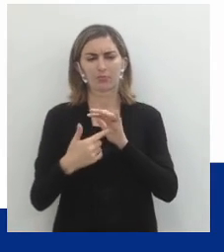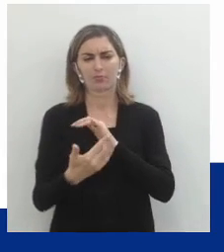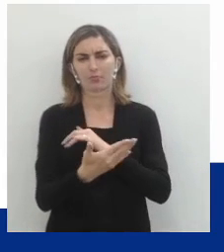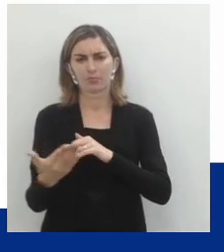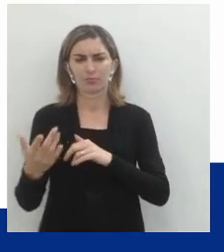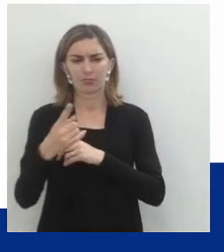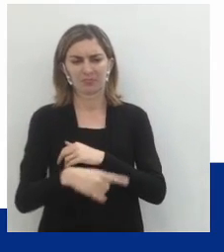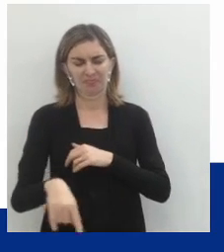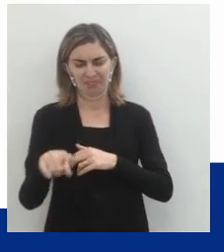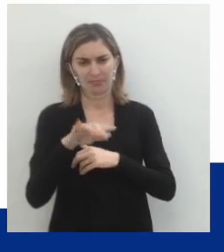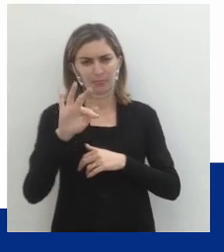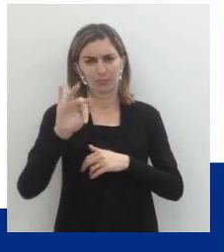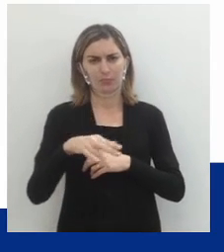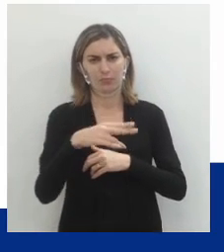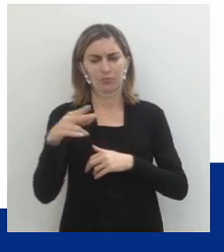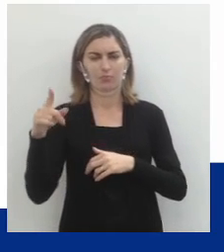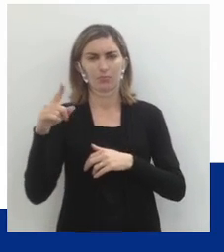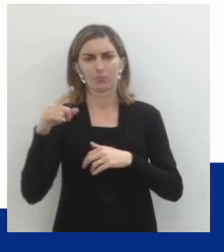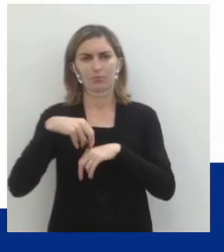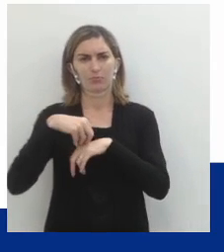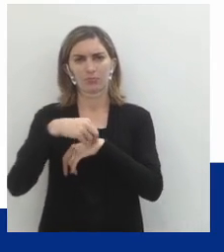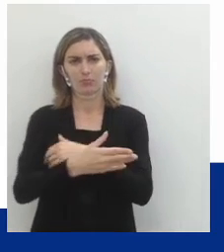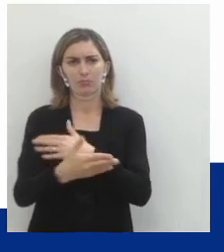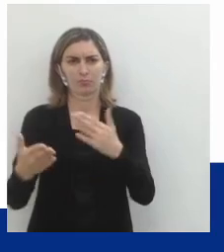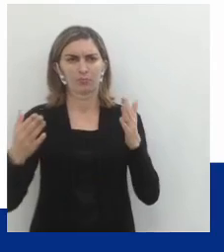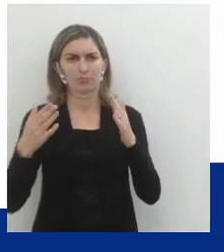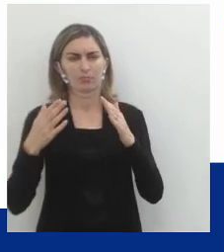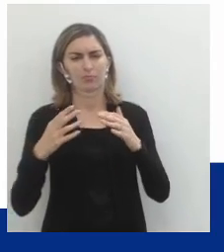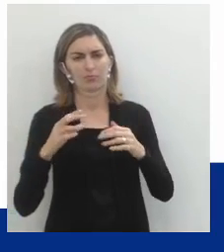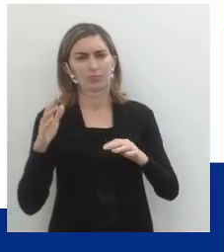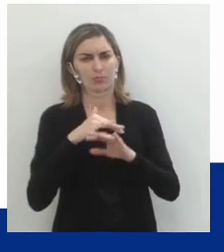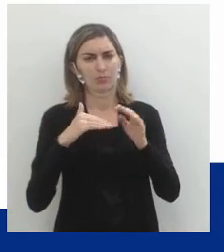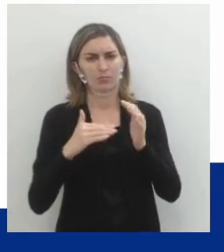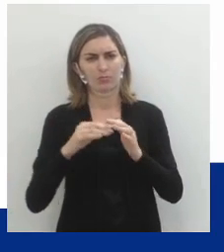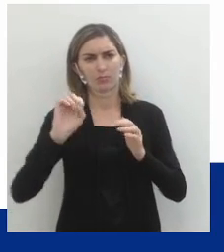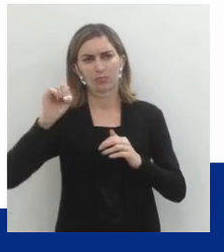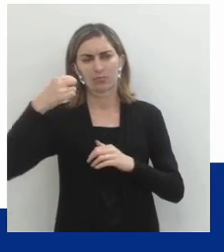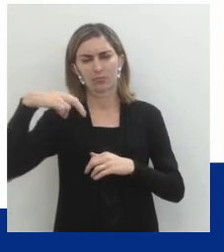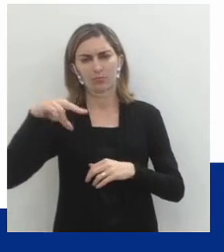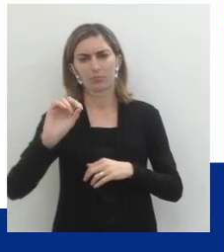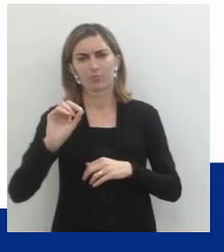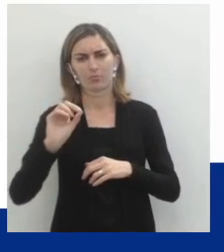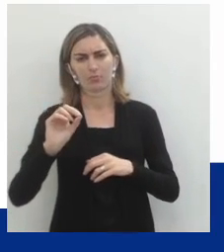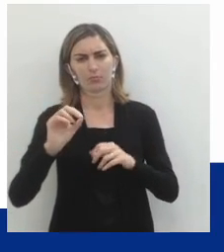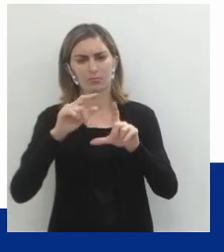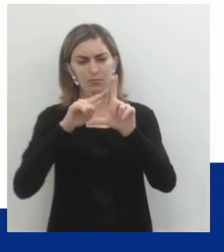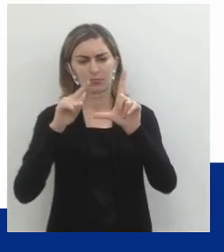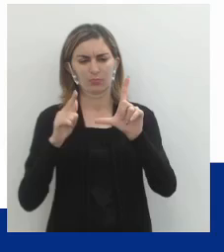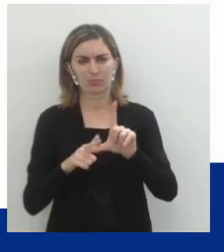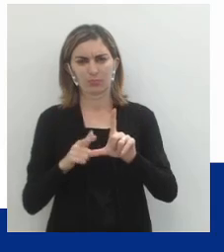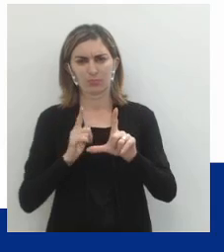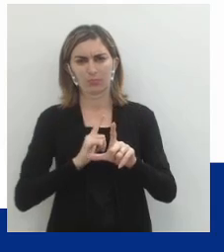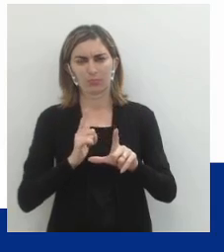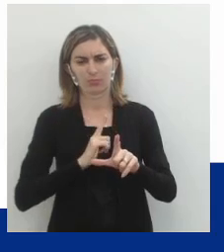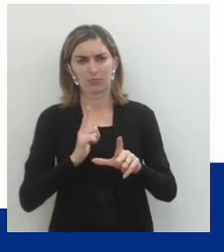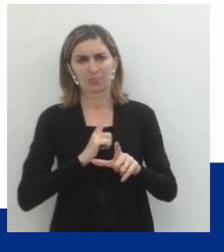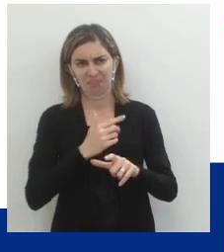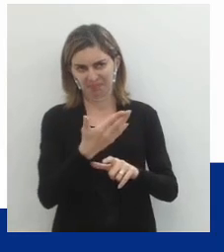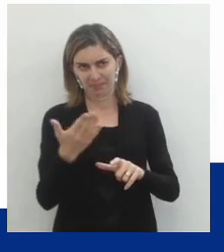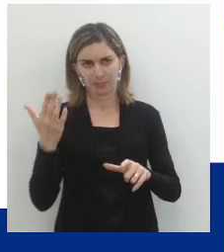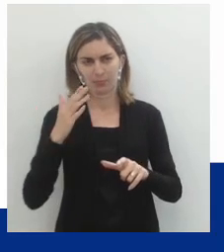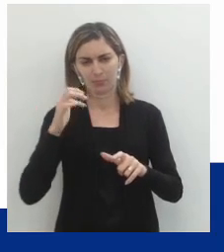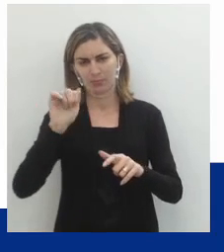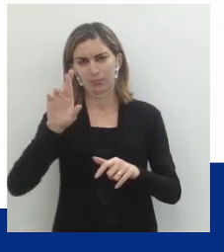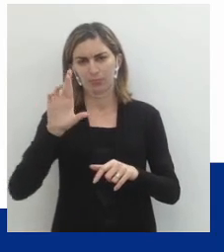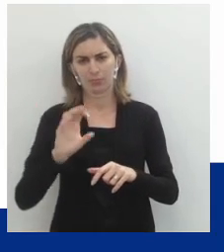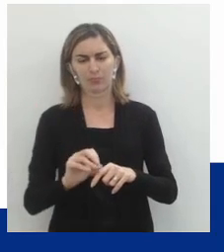caso nosso, função seno, trazendo aí a abordagem de todos os senos dos ângulos que a gente estiver considerando ou arcos